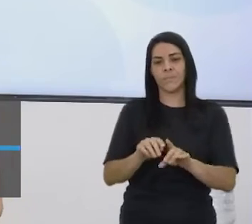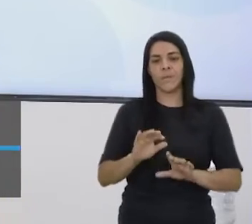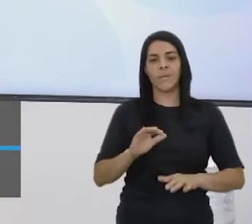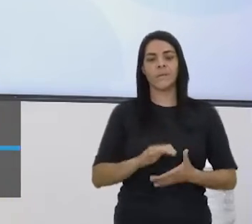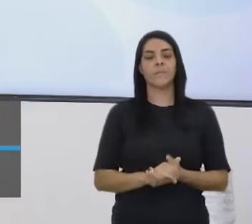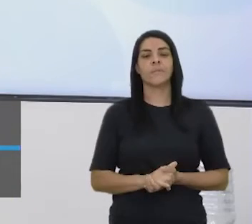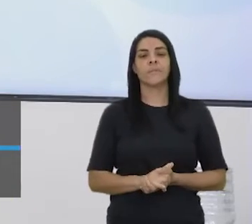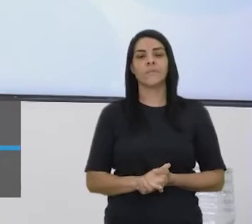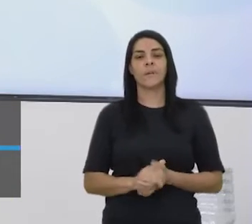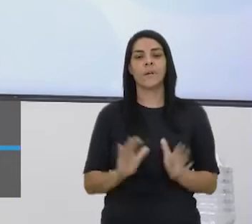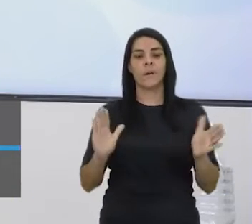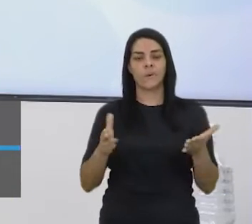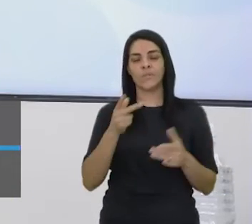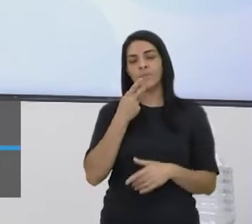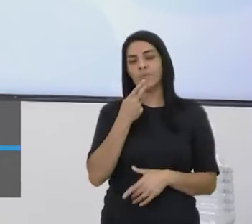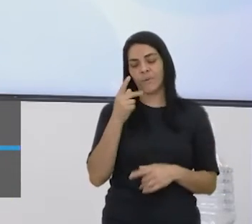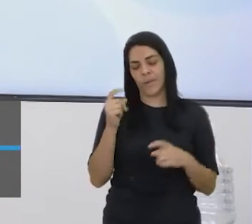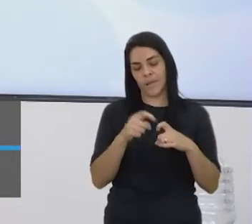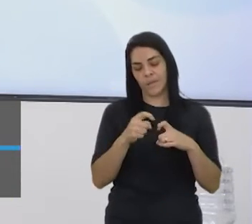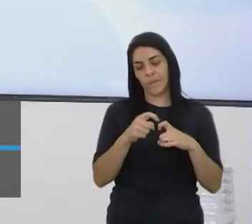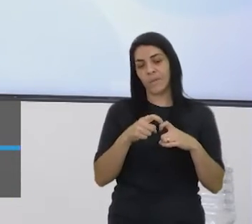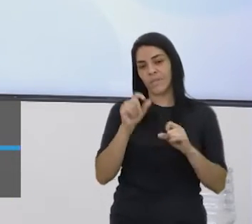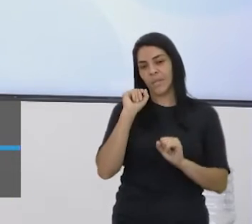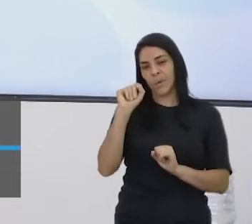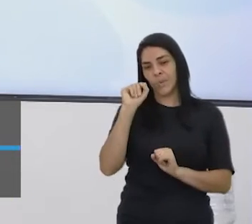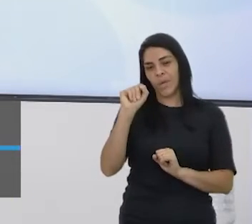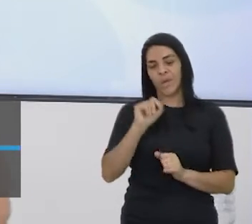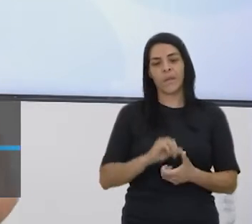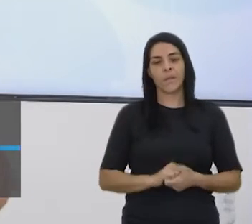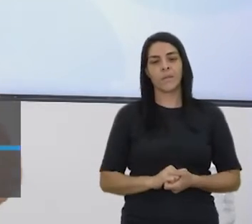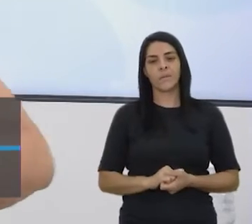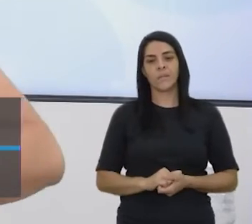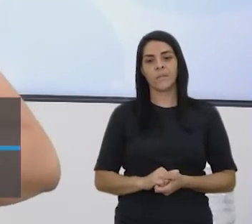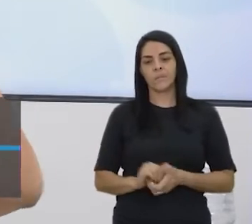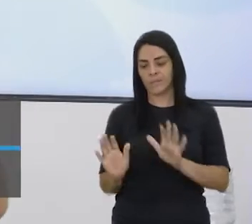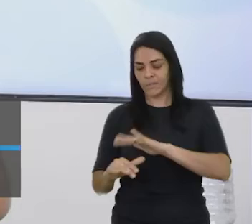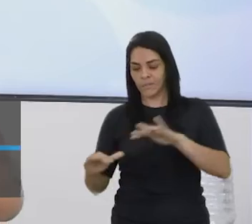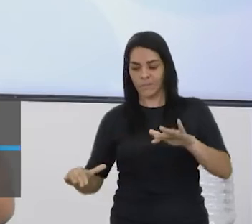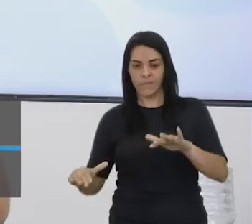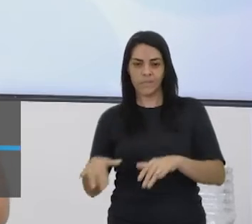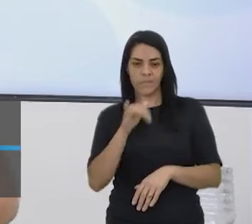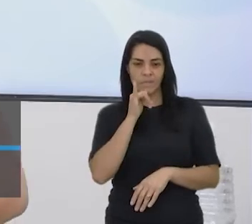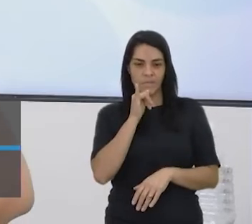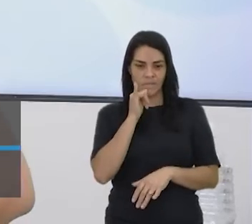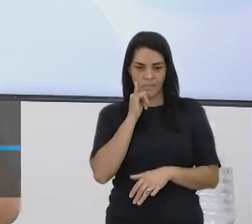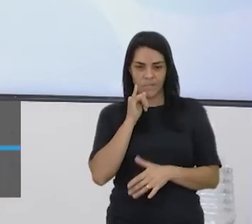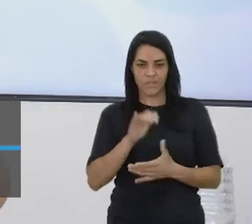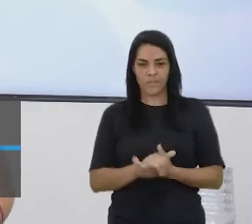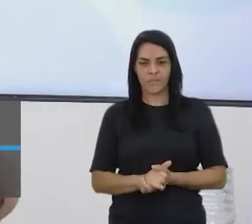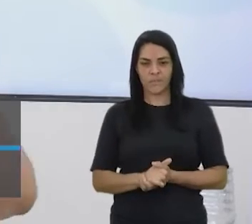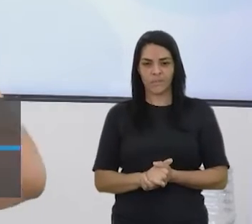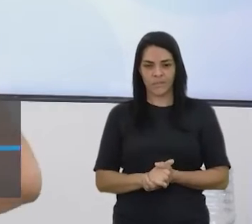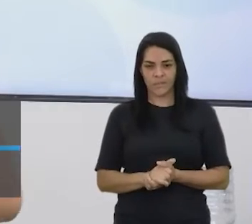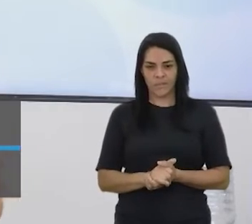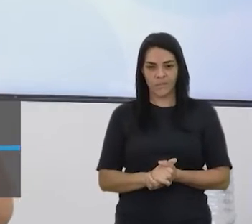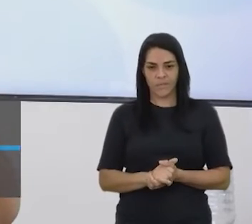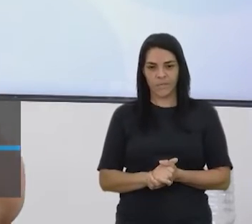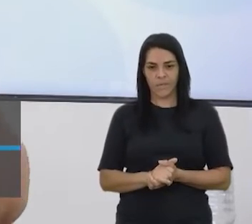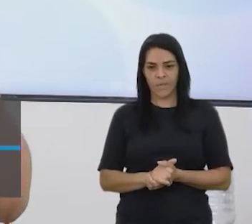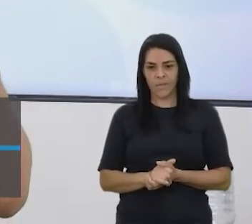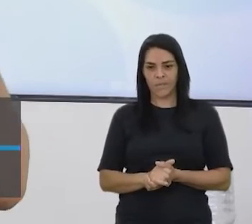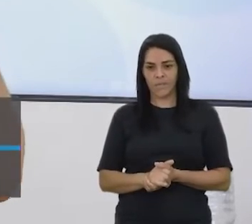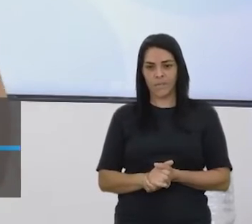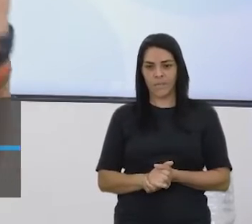na medicina e tal de que crianças que por exemplo recebem estímulos desde a gestação